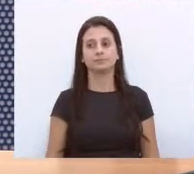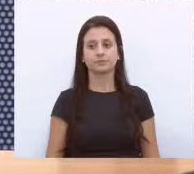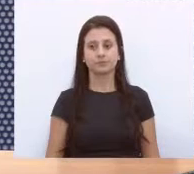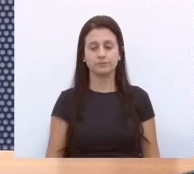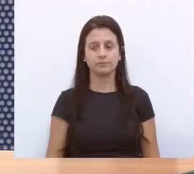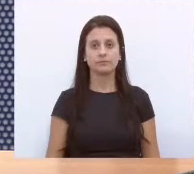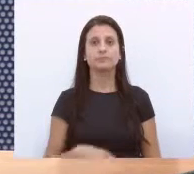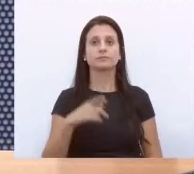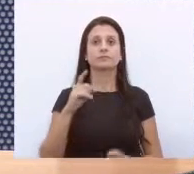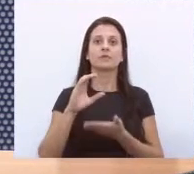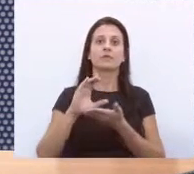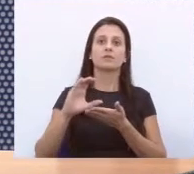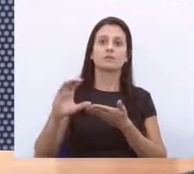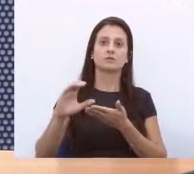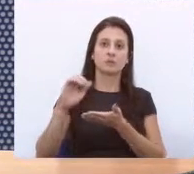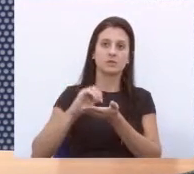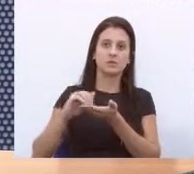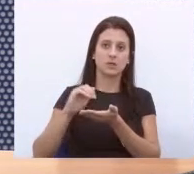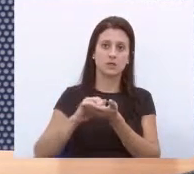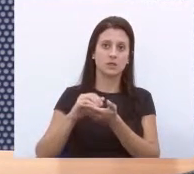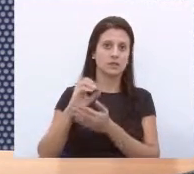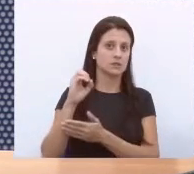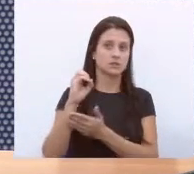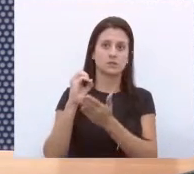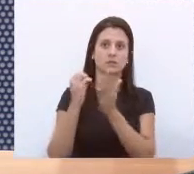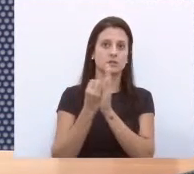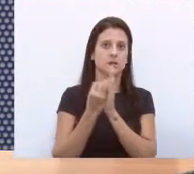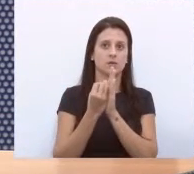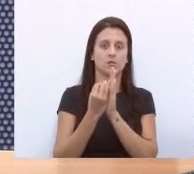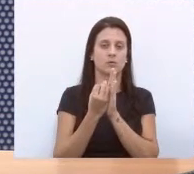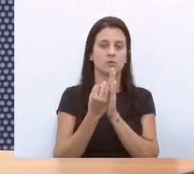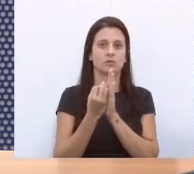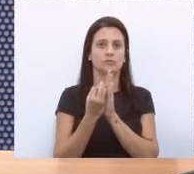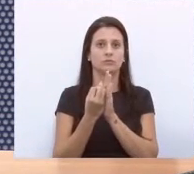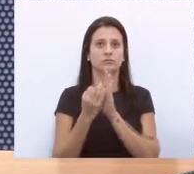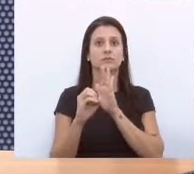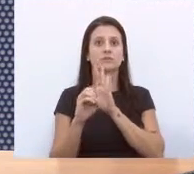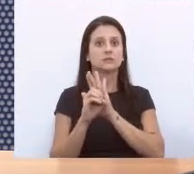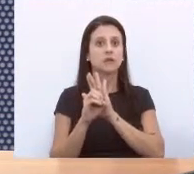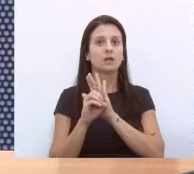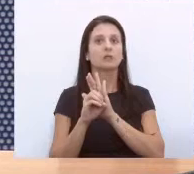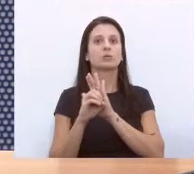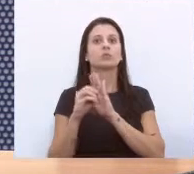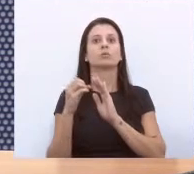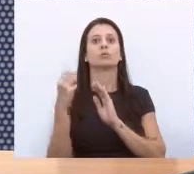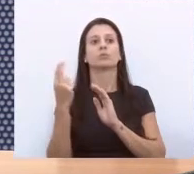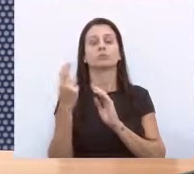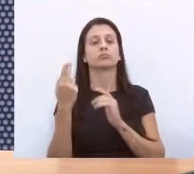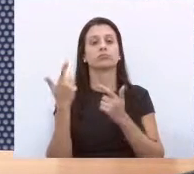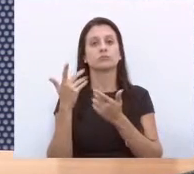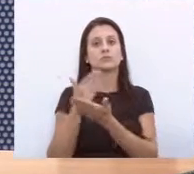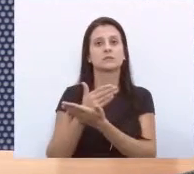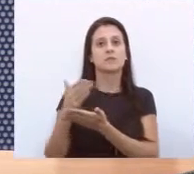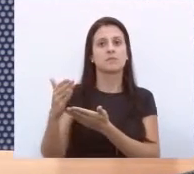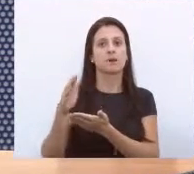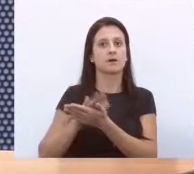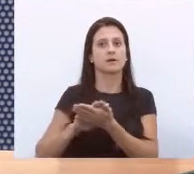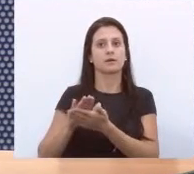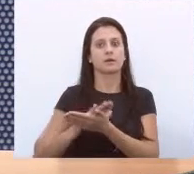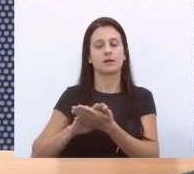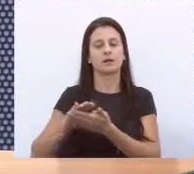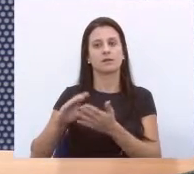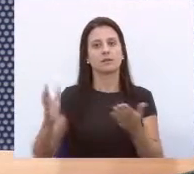da secretaria hoje a 0 não temos investimento algum não foi separado nada para investimento